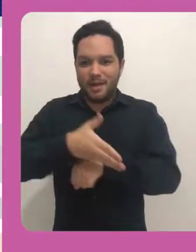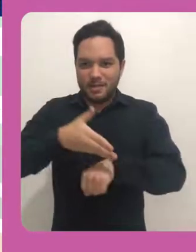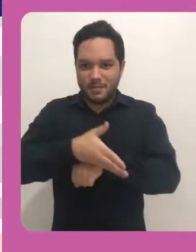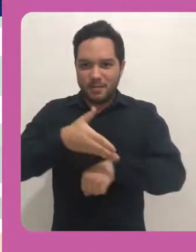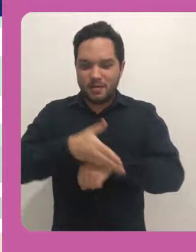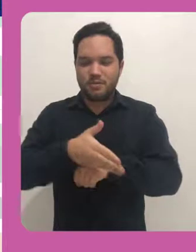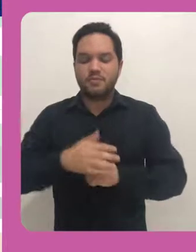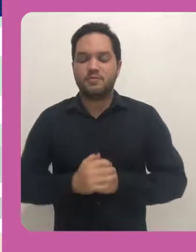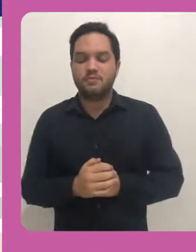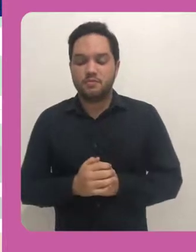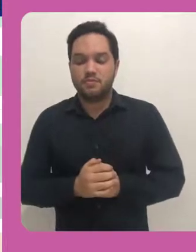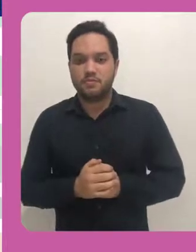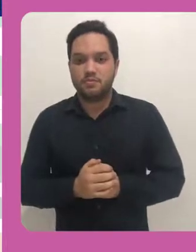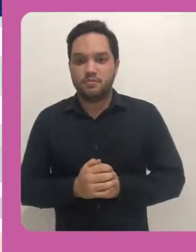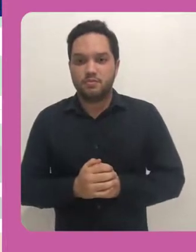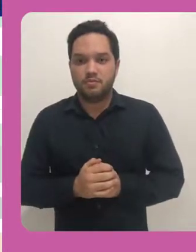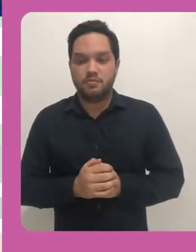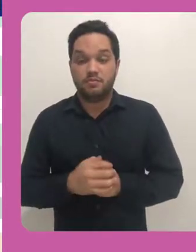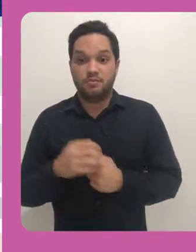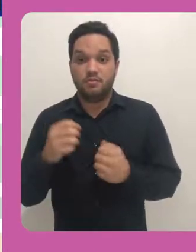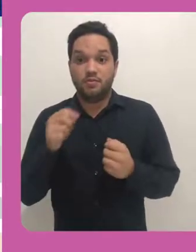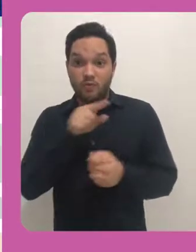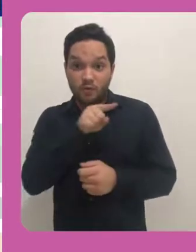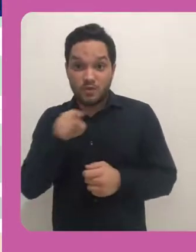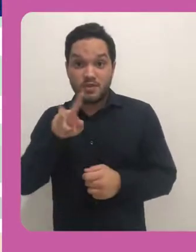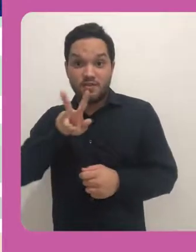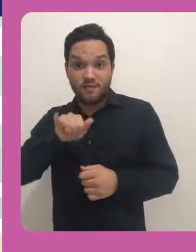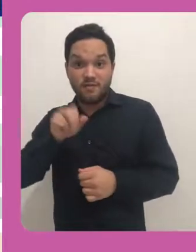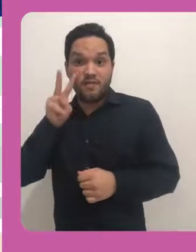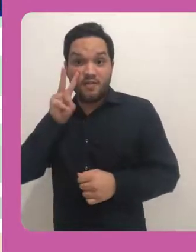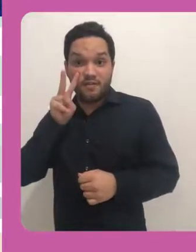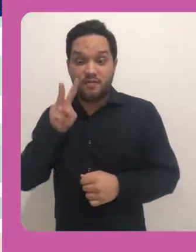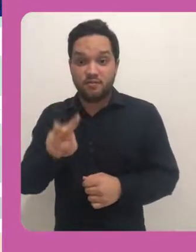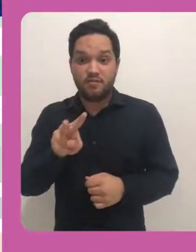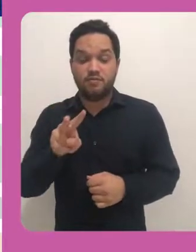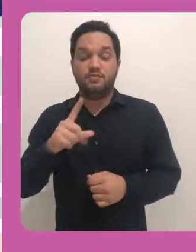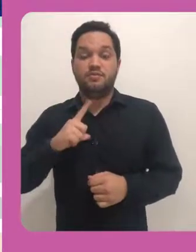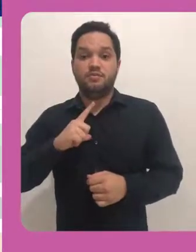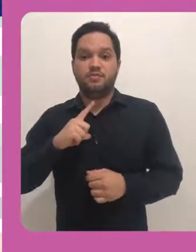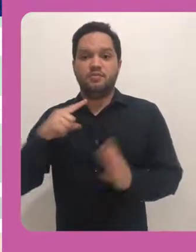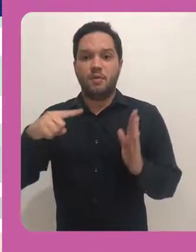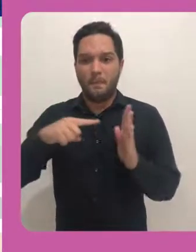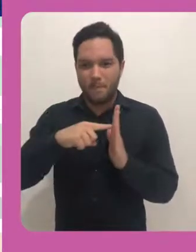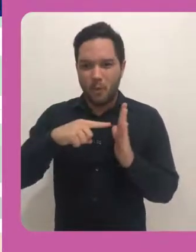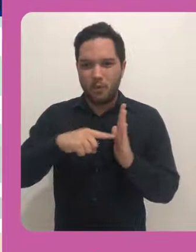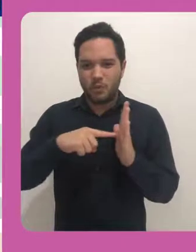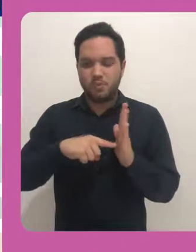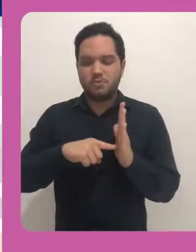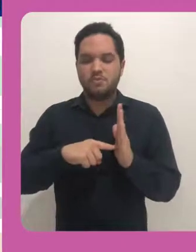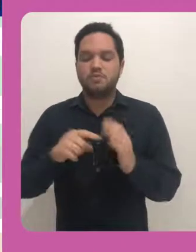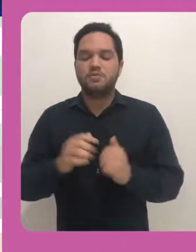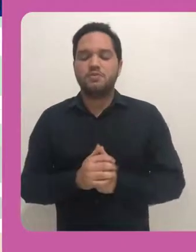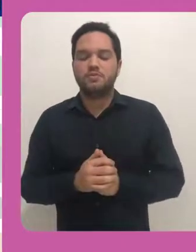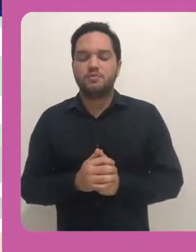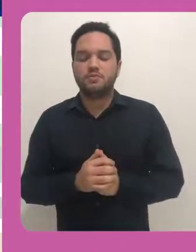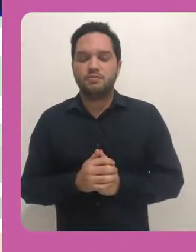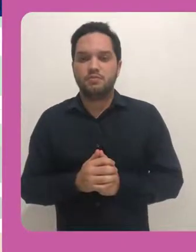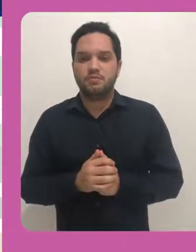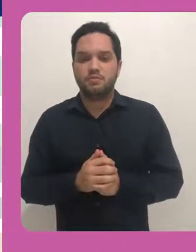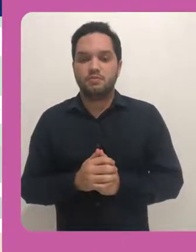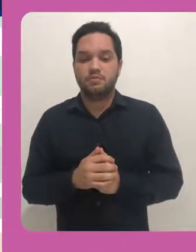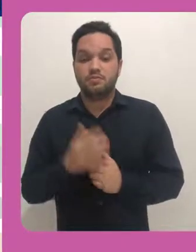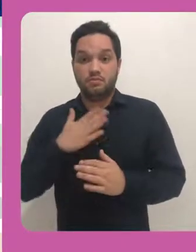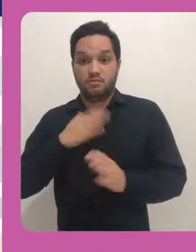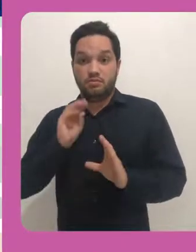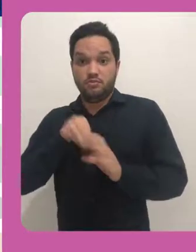de participação, vocês vão ver que ele está valendo um ponto, ele está dentro